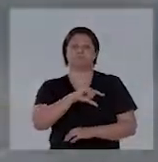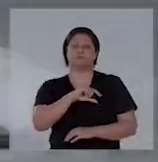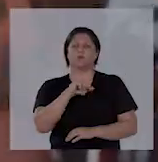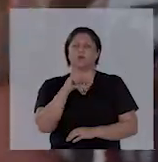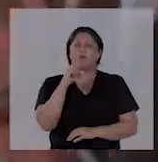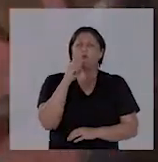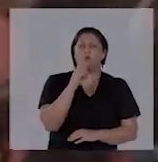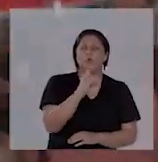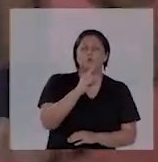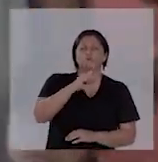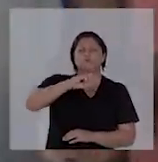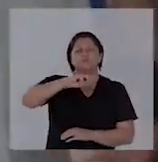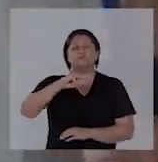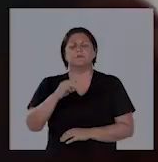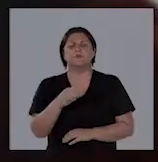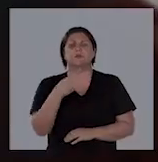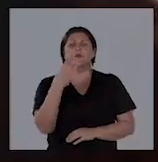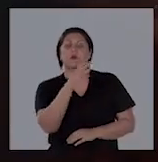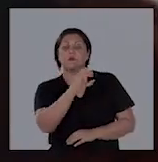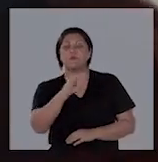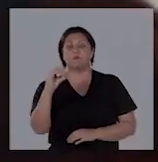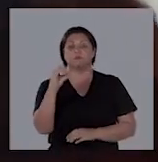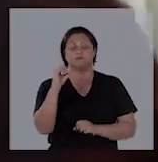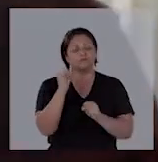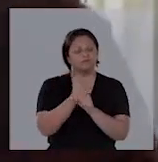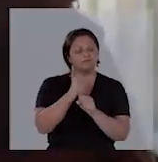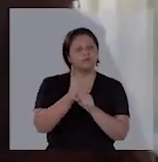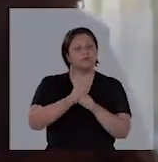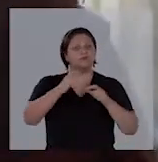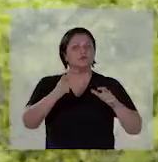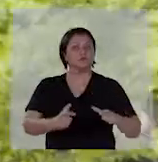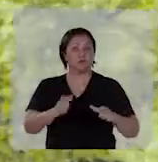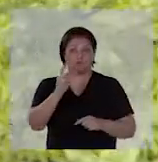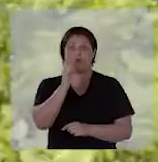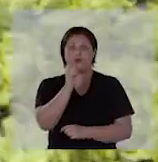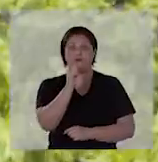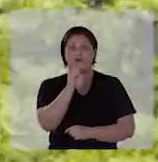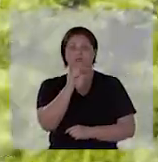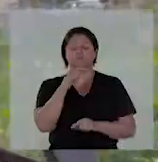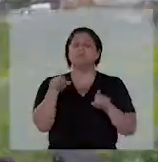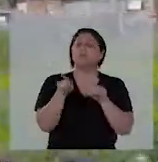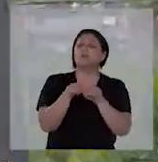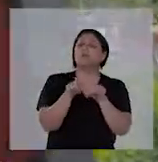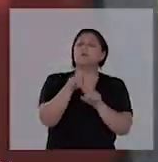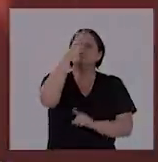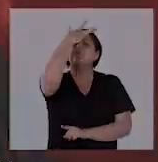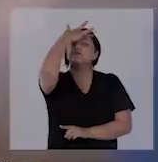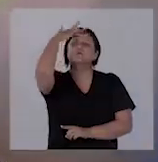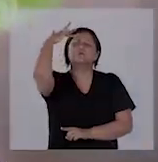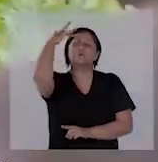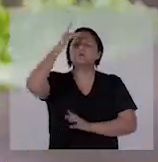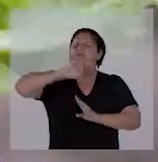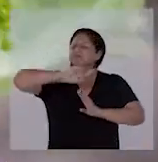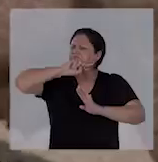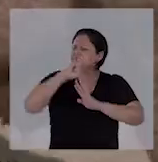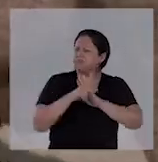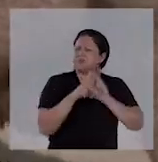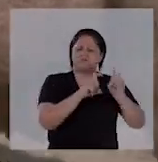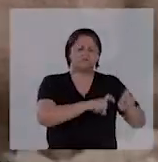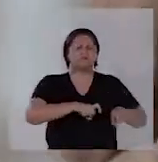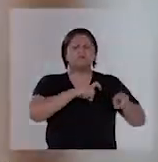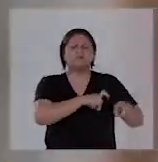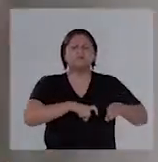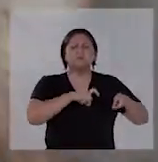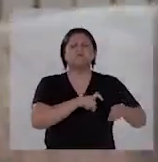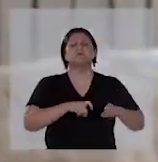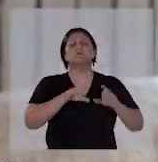mais de 1 milhão e 400 mil cisternas foram construídas milhões de pessoas foram beneficiadas com apoio